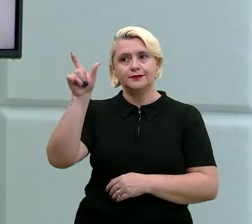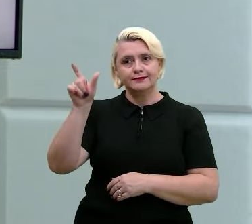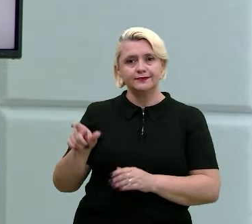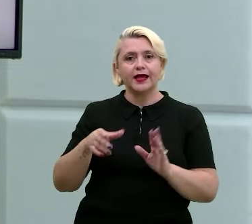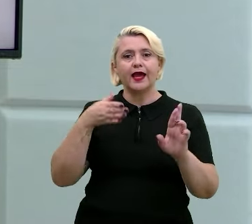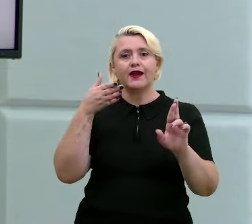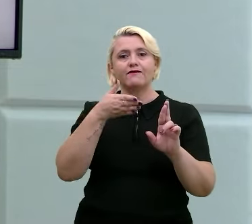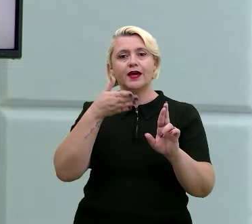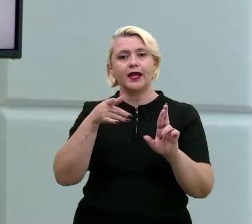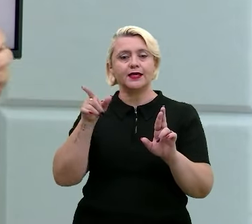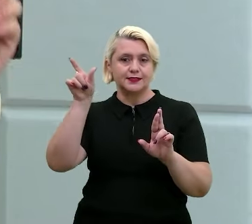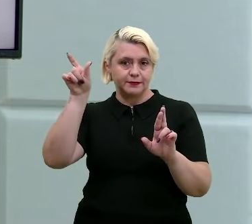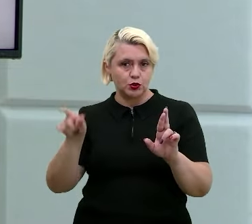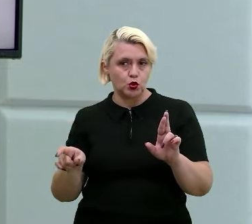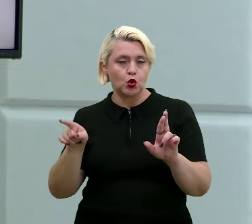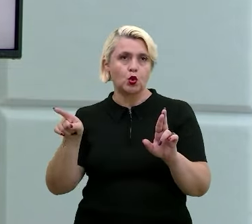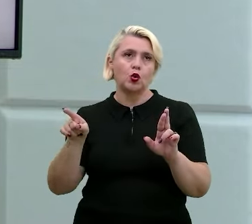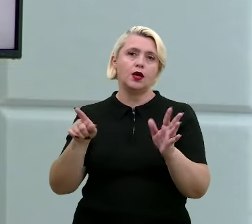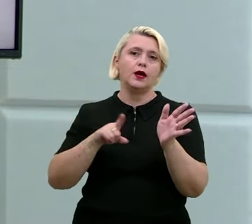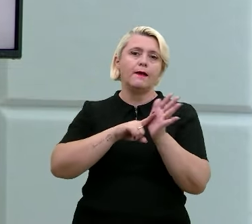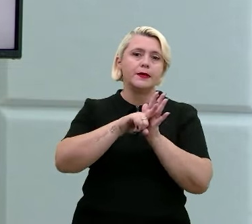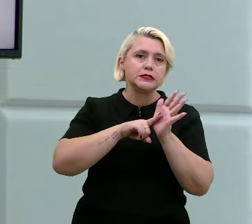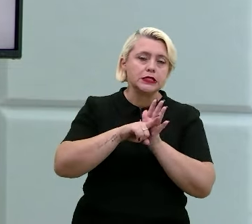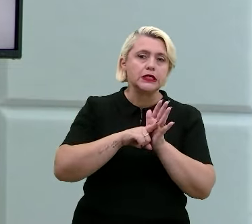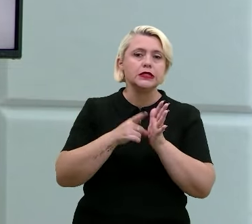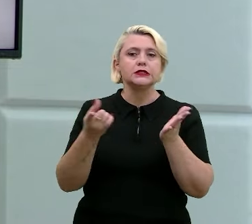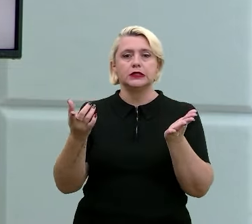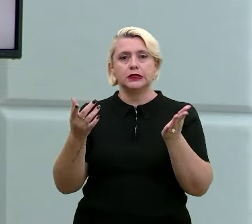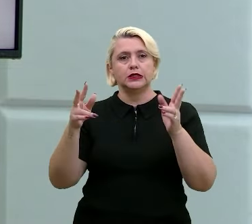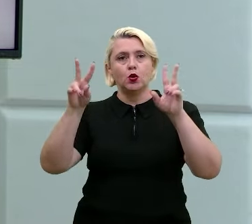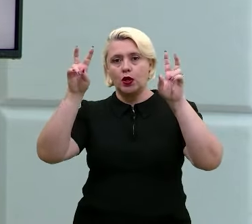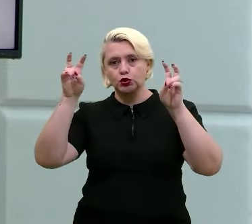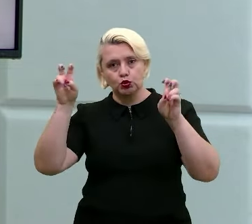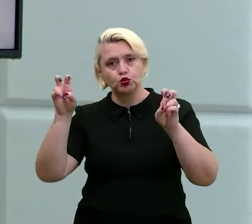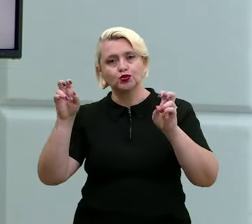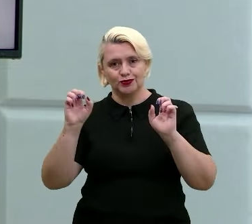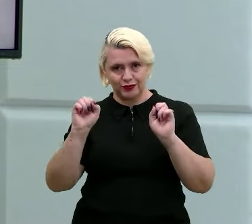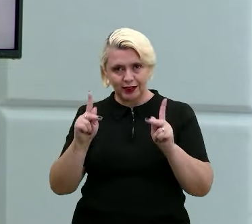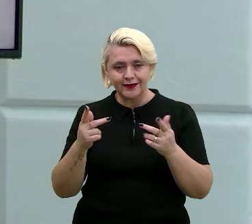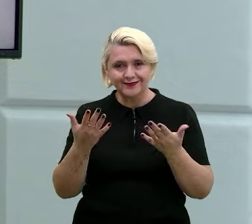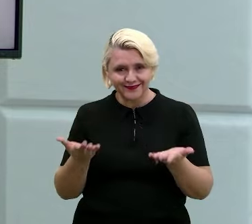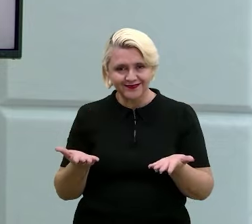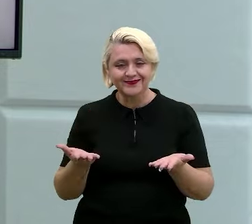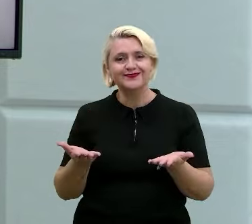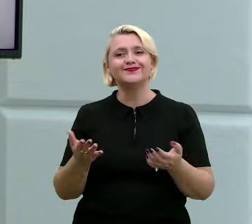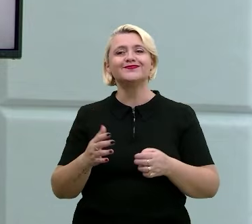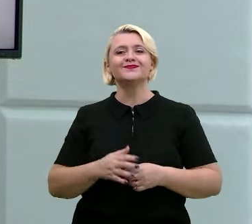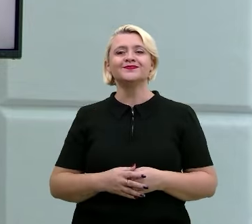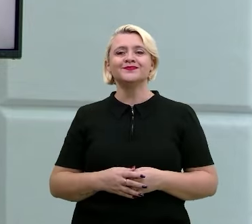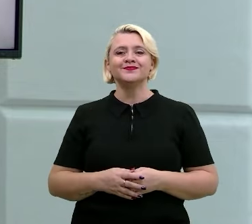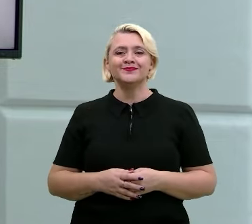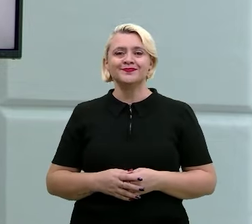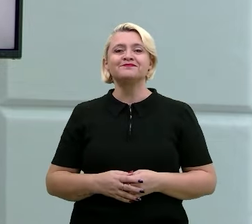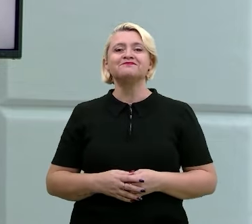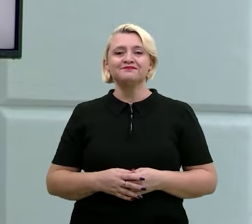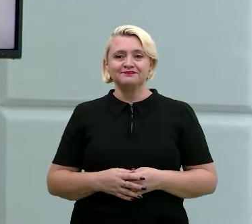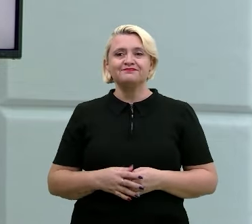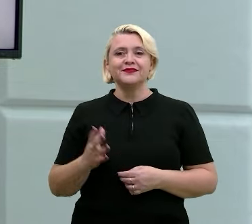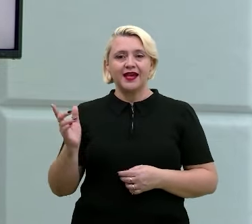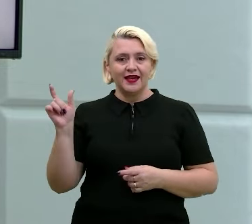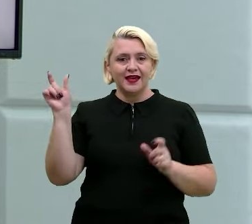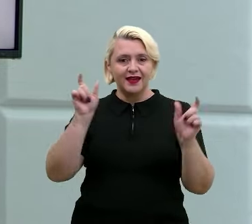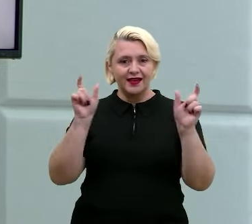pesquisa, de uma autoridade no assunto, um especialista, tá certo? Então, esses são